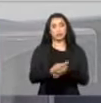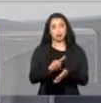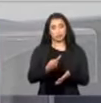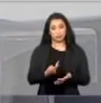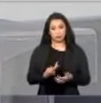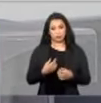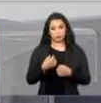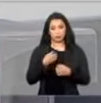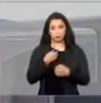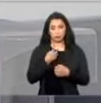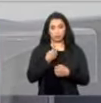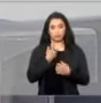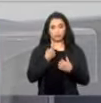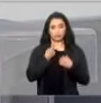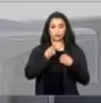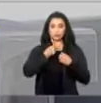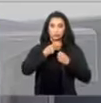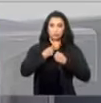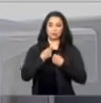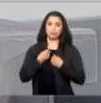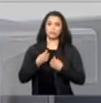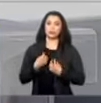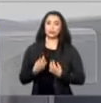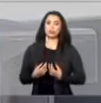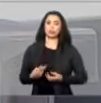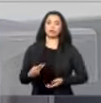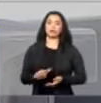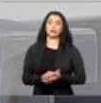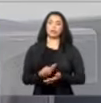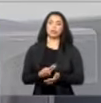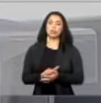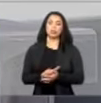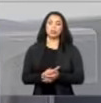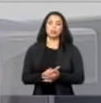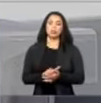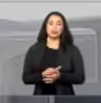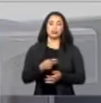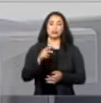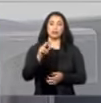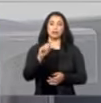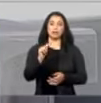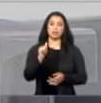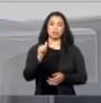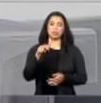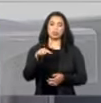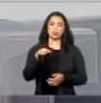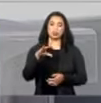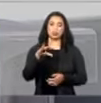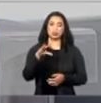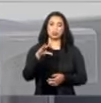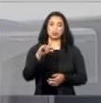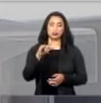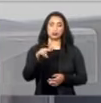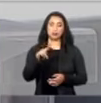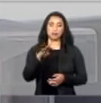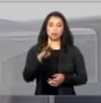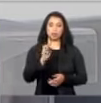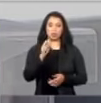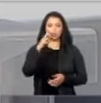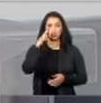Entre as ações geradas de grande alcance na Ancine, vale destacar a formulação da